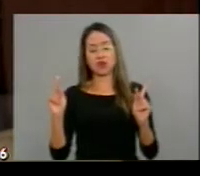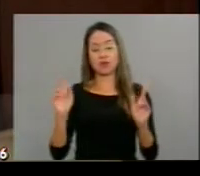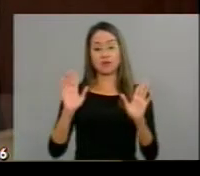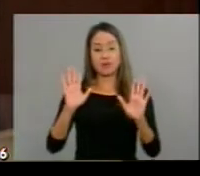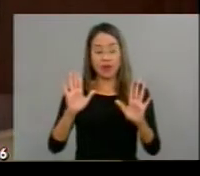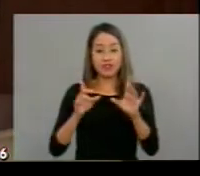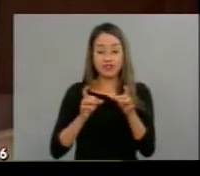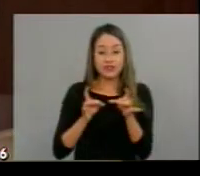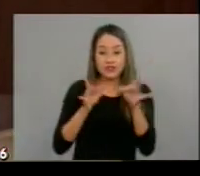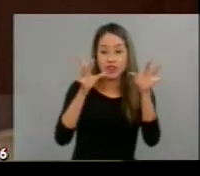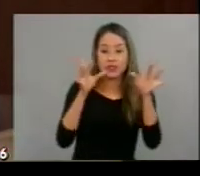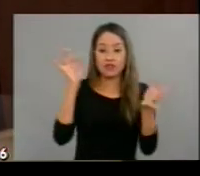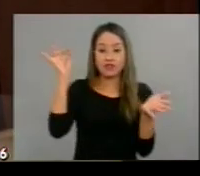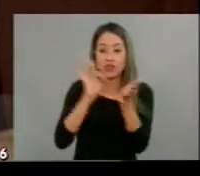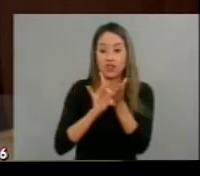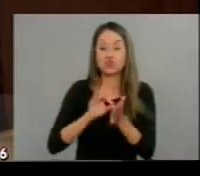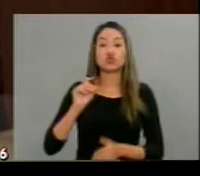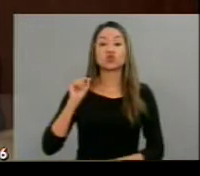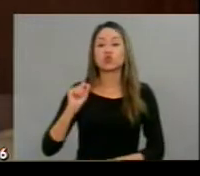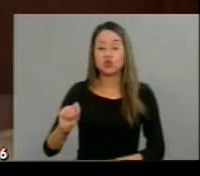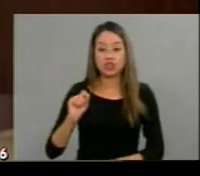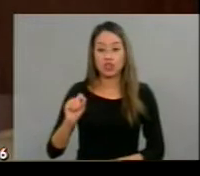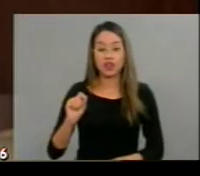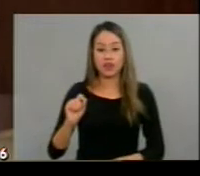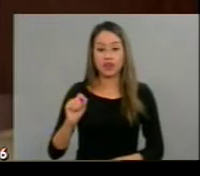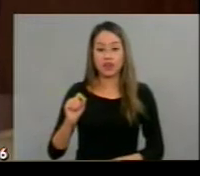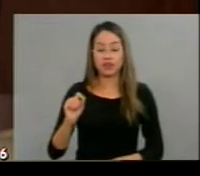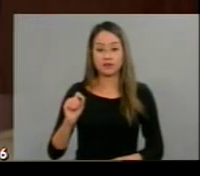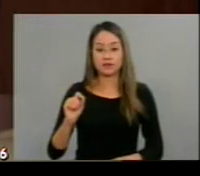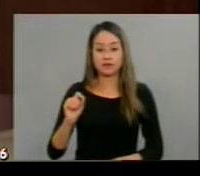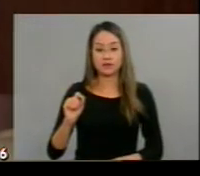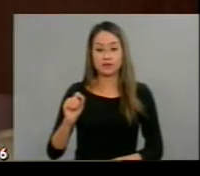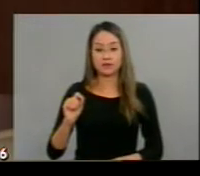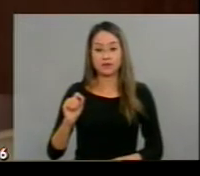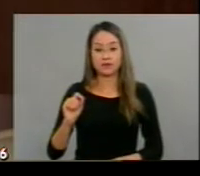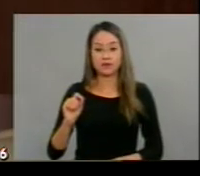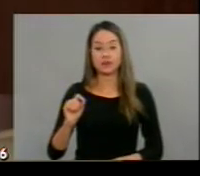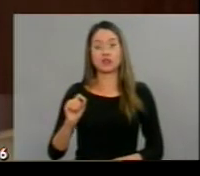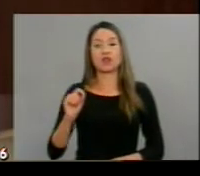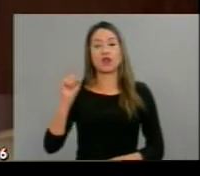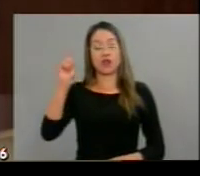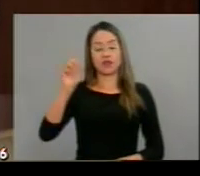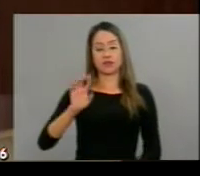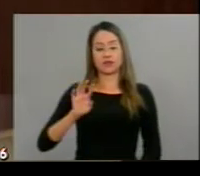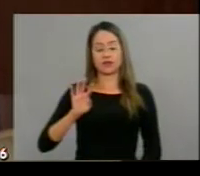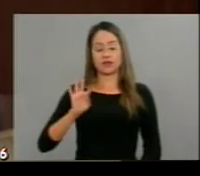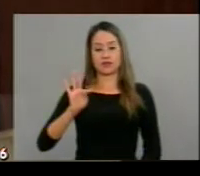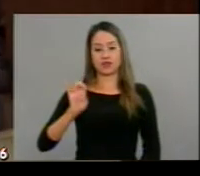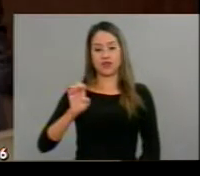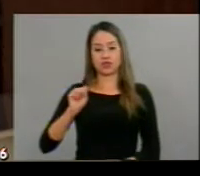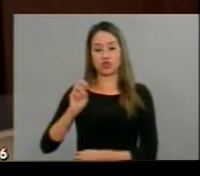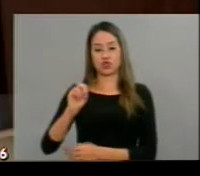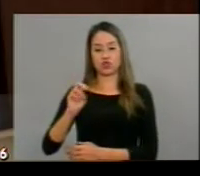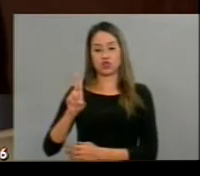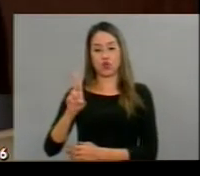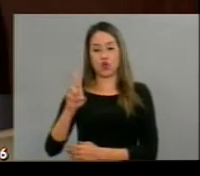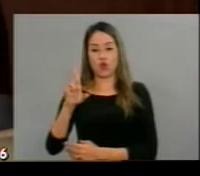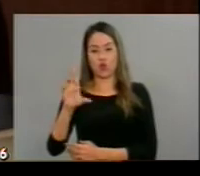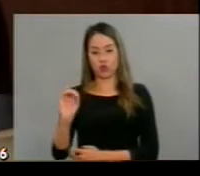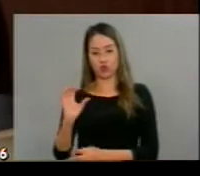na verdade, é título que vai ser remunerado pelo Tesouro da União, dinheiro do povo que vai